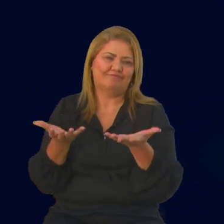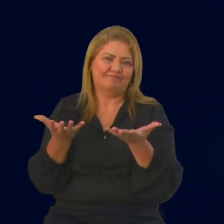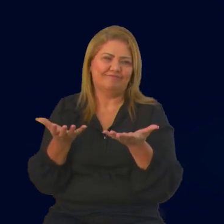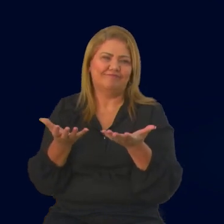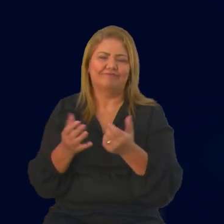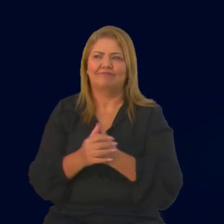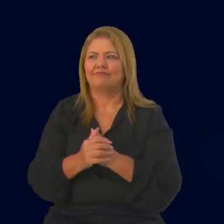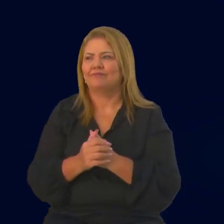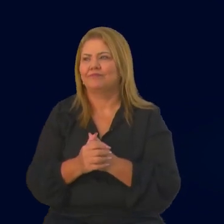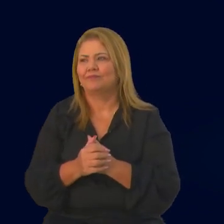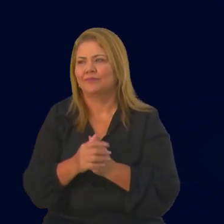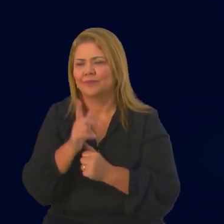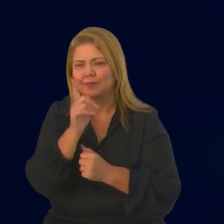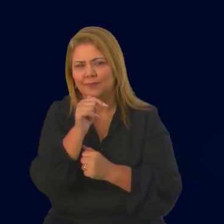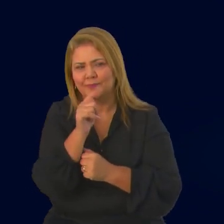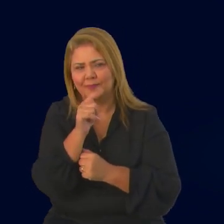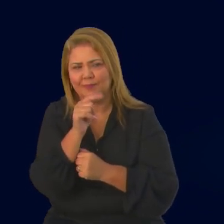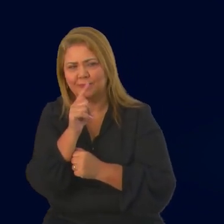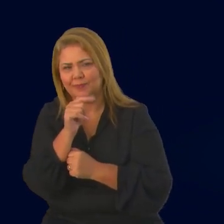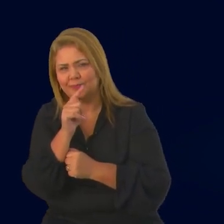Ah, obrigada.